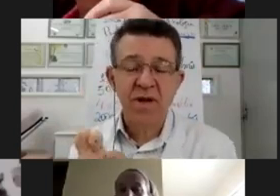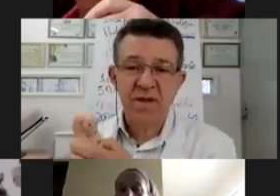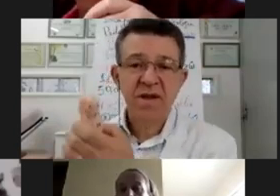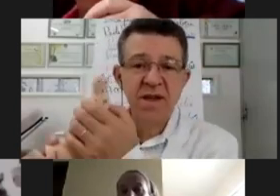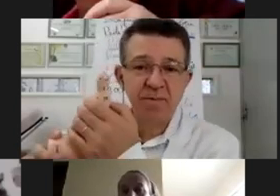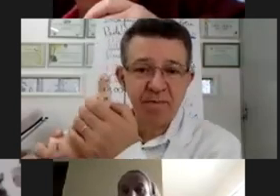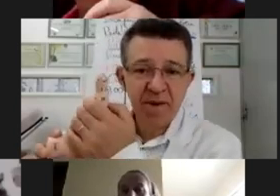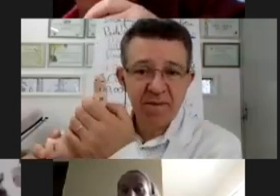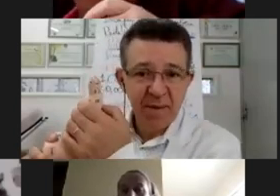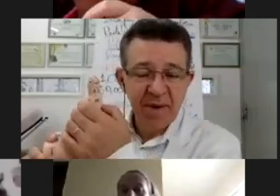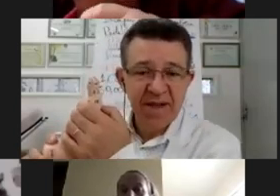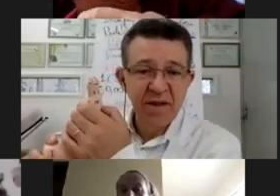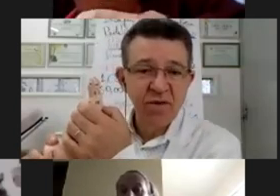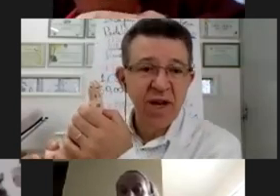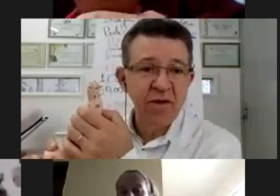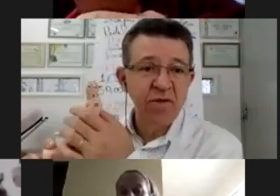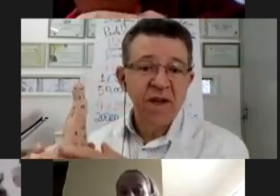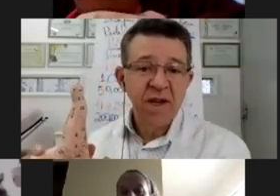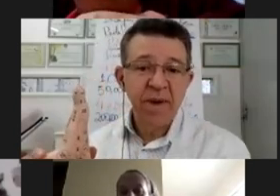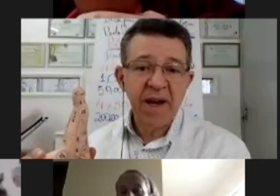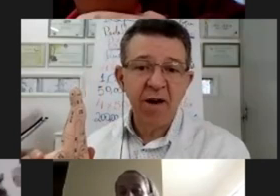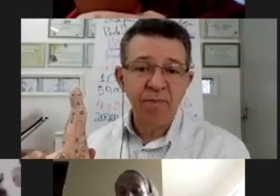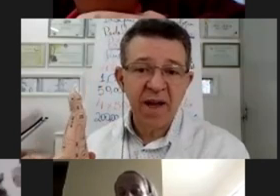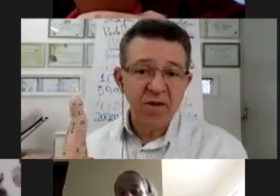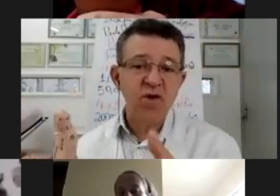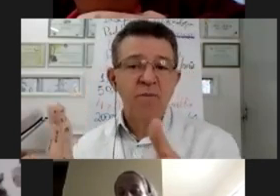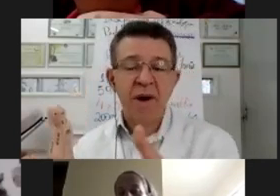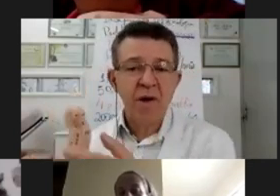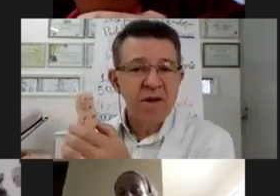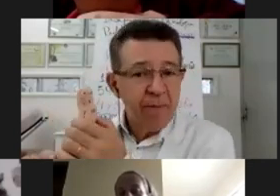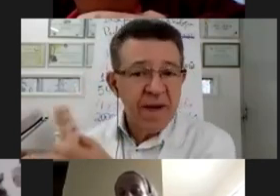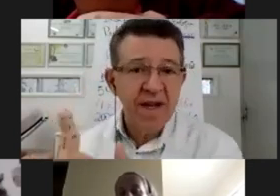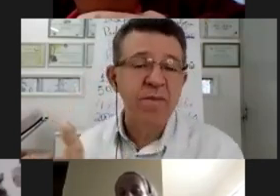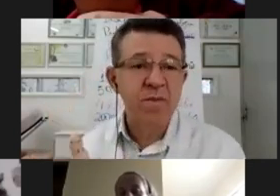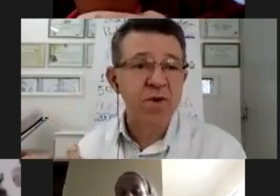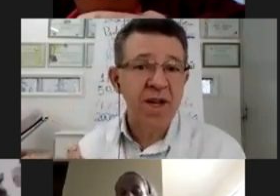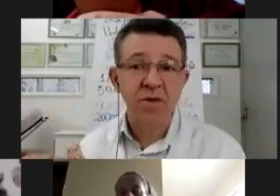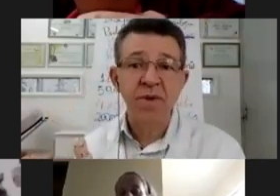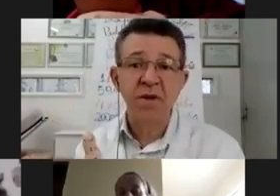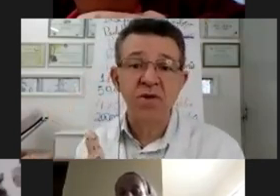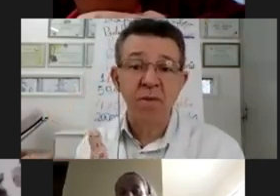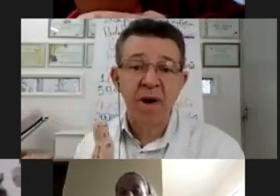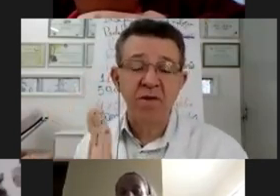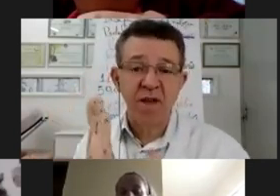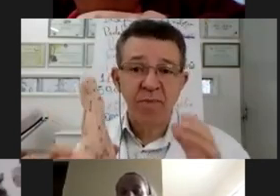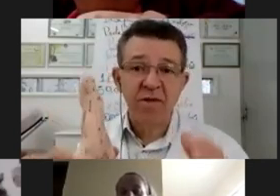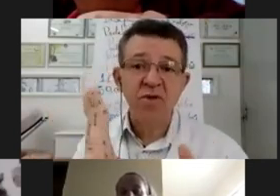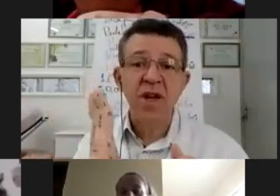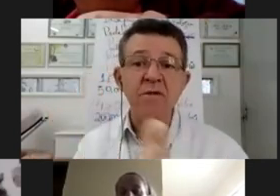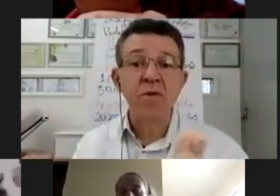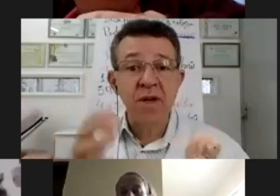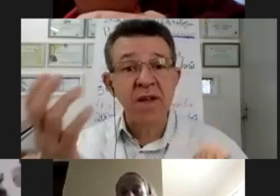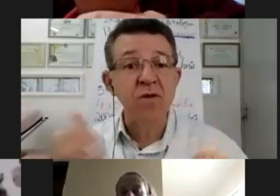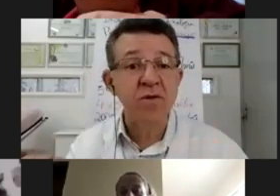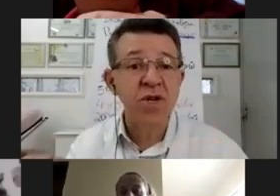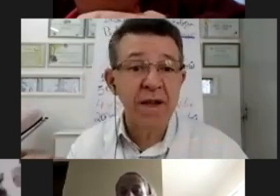do Lucas e apertar de um jeito e pegar o pé do João Paulo e apertar do mesmo jeito, porque o João Paulo tem um pé de um